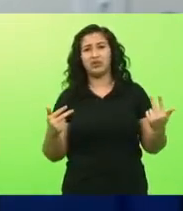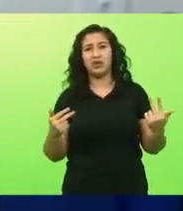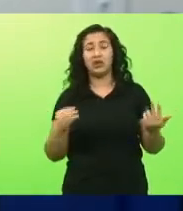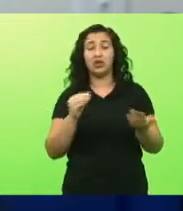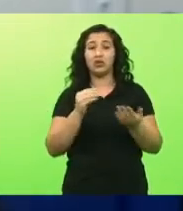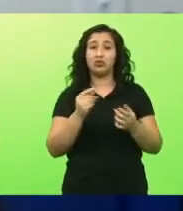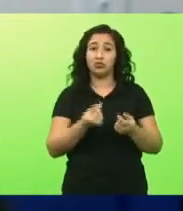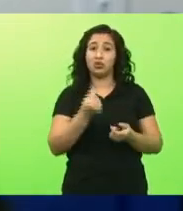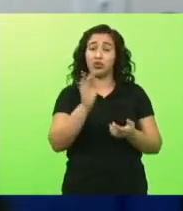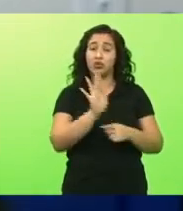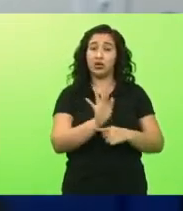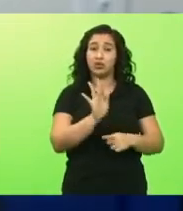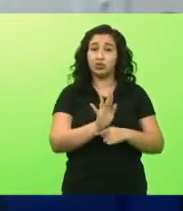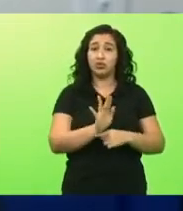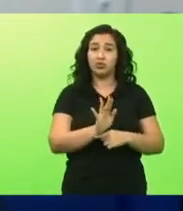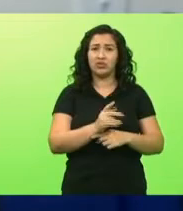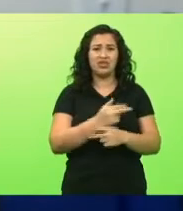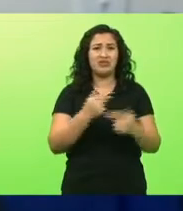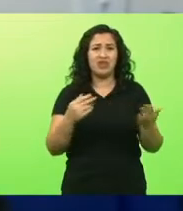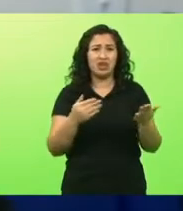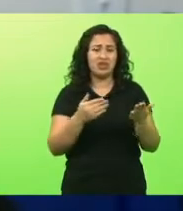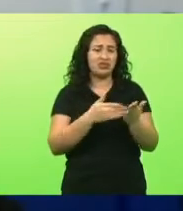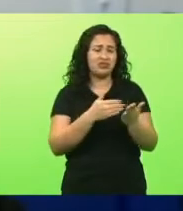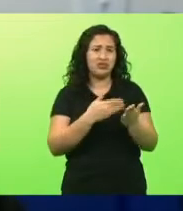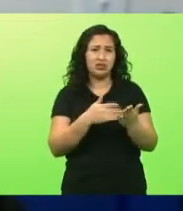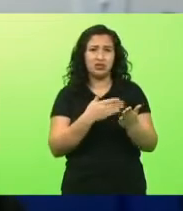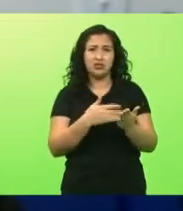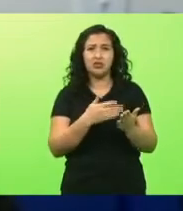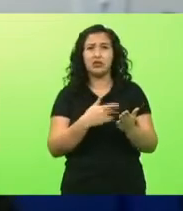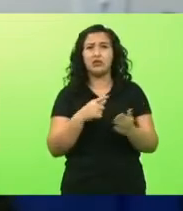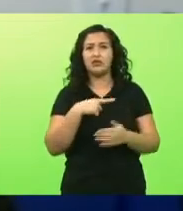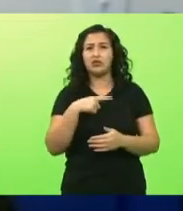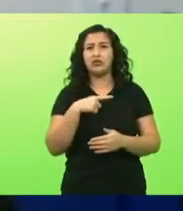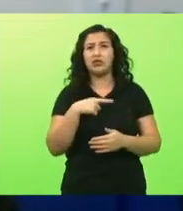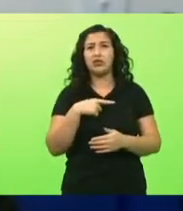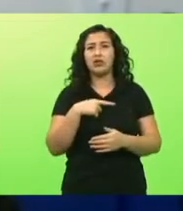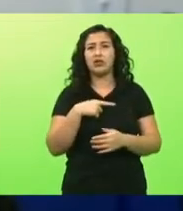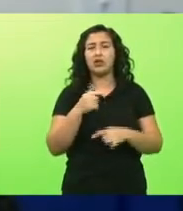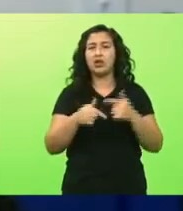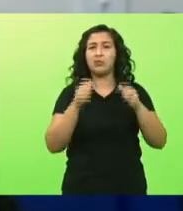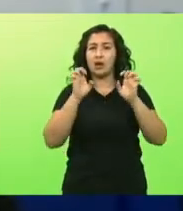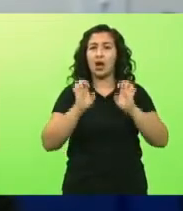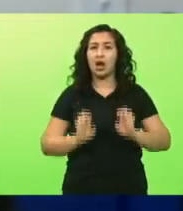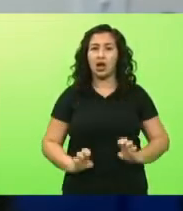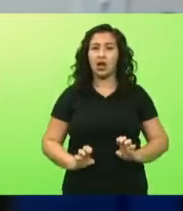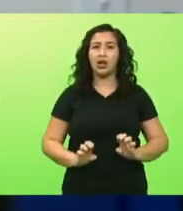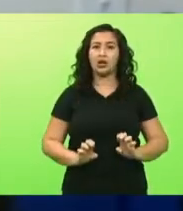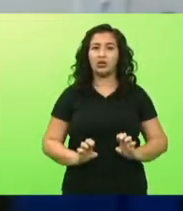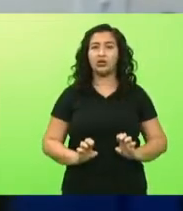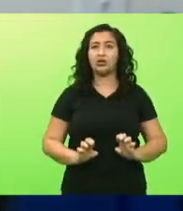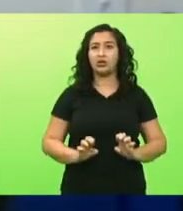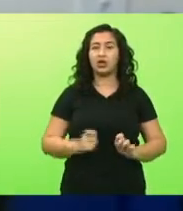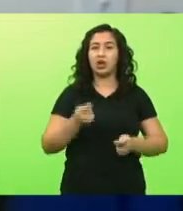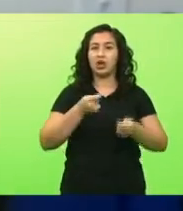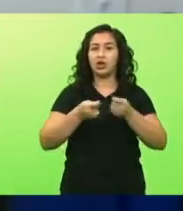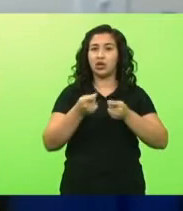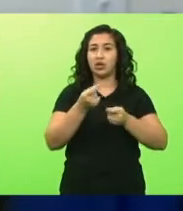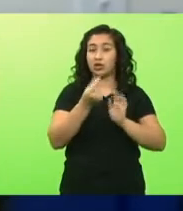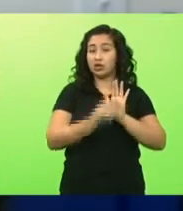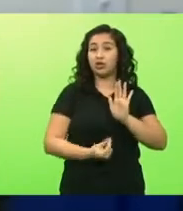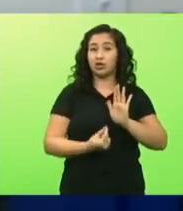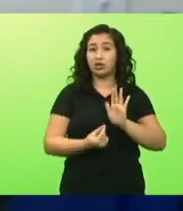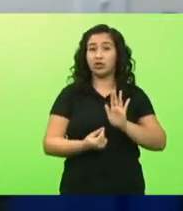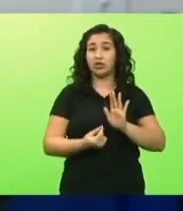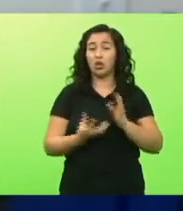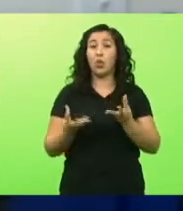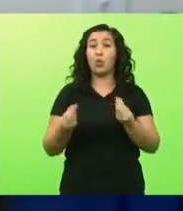vários livros, como Max Weber, que trabalha sobre a ética capitalista, que fala sobre quanto mais você